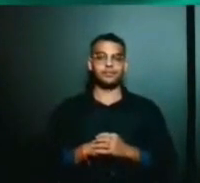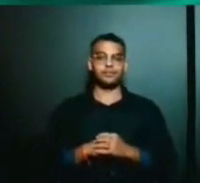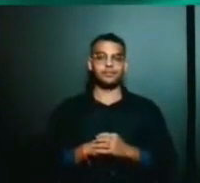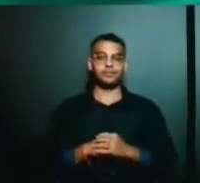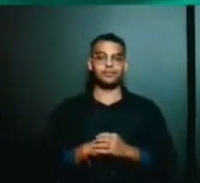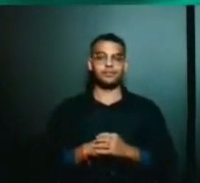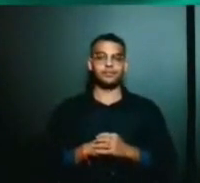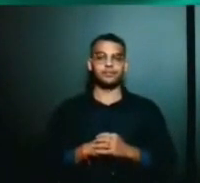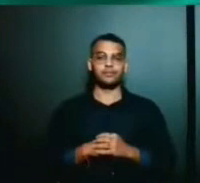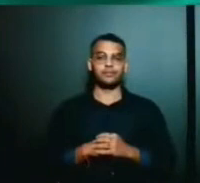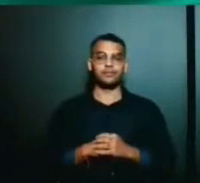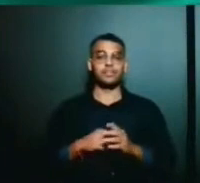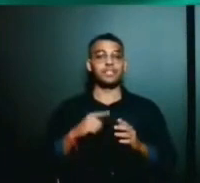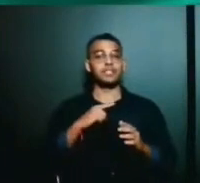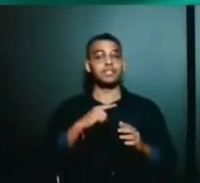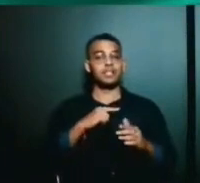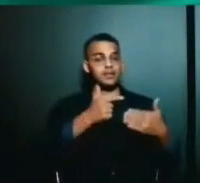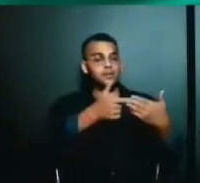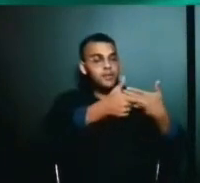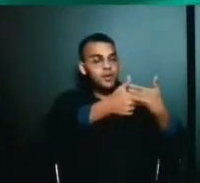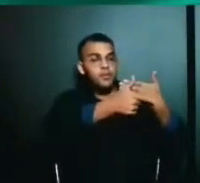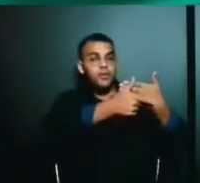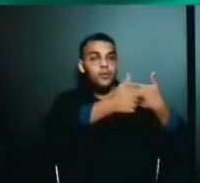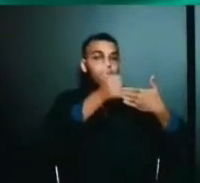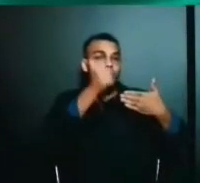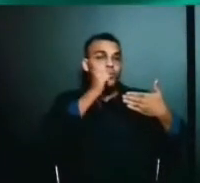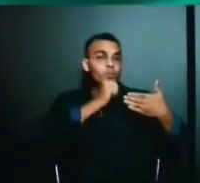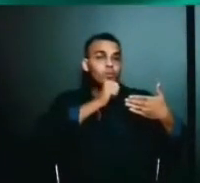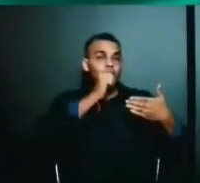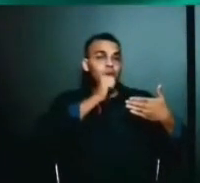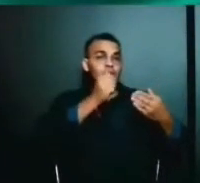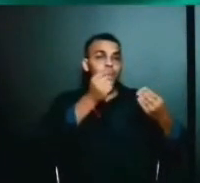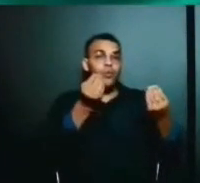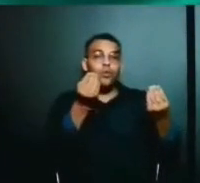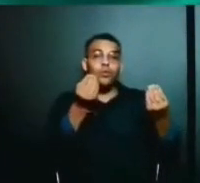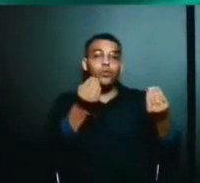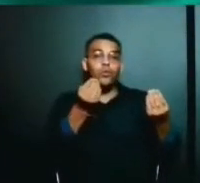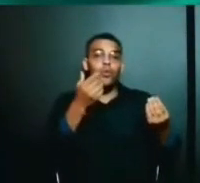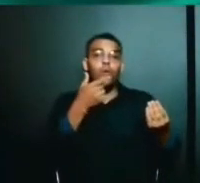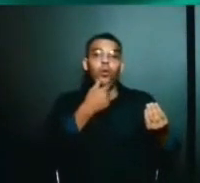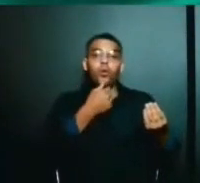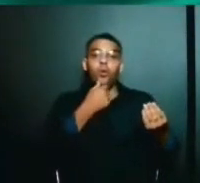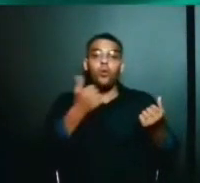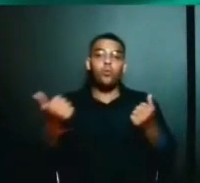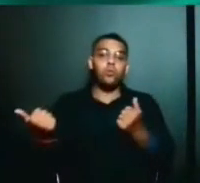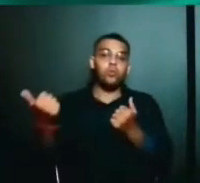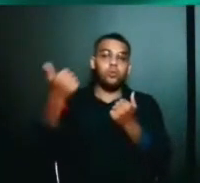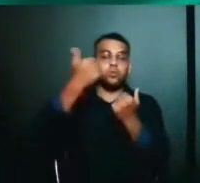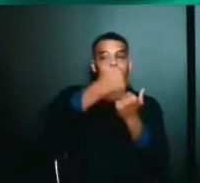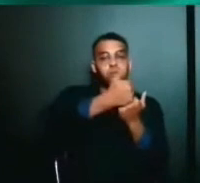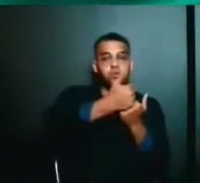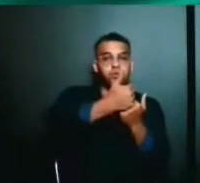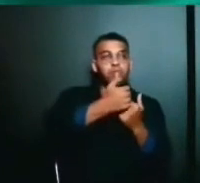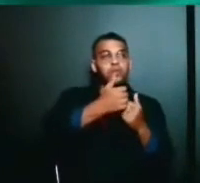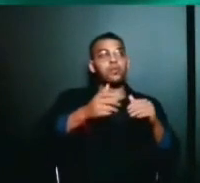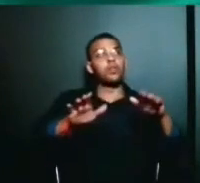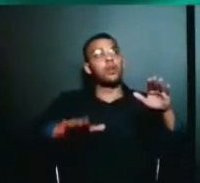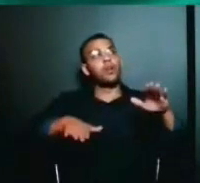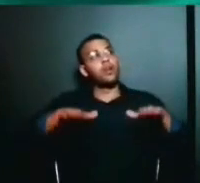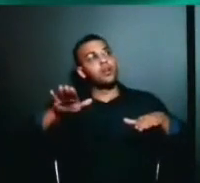E existem papéis da mulher que são insubstituíveis. Por mais que tentem dizer